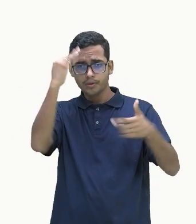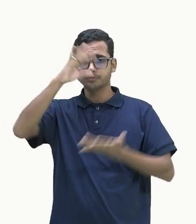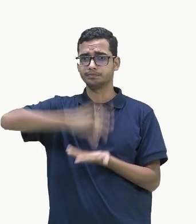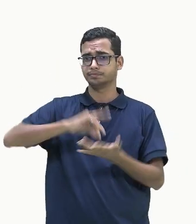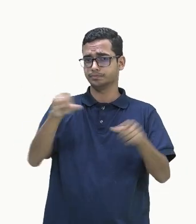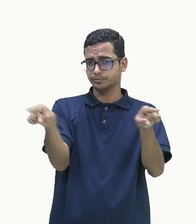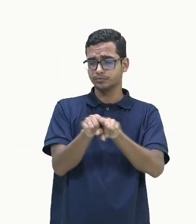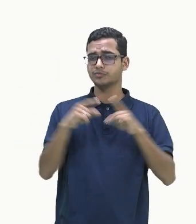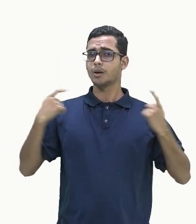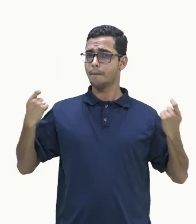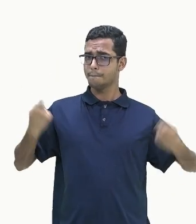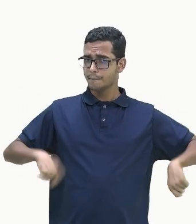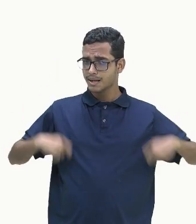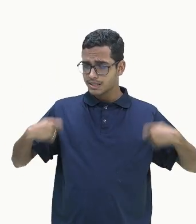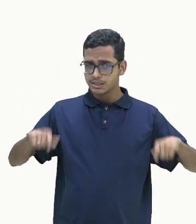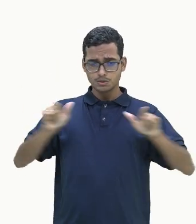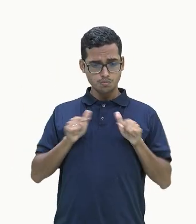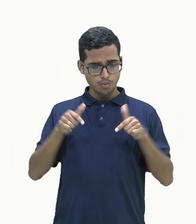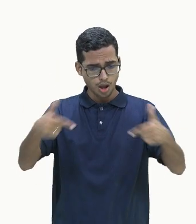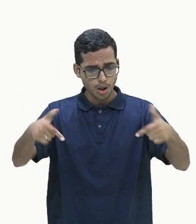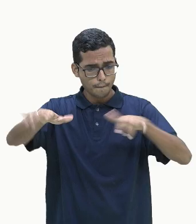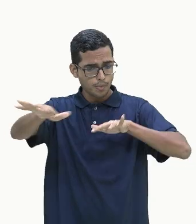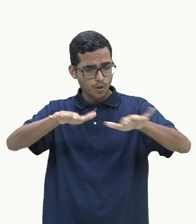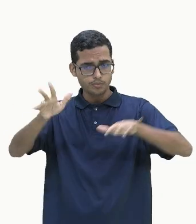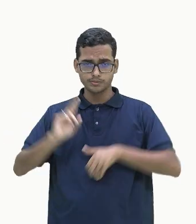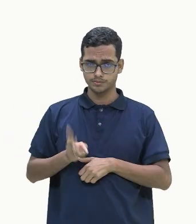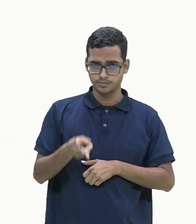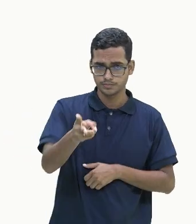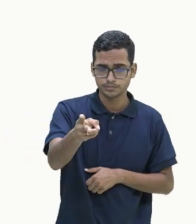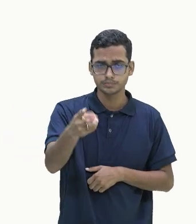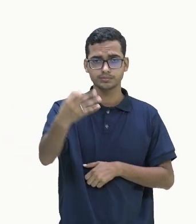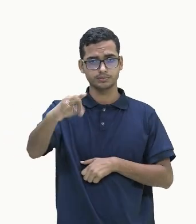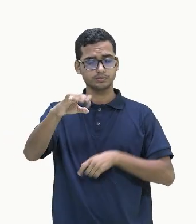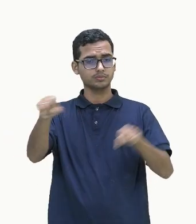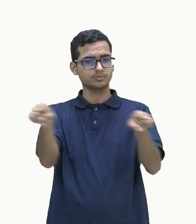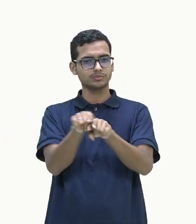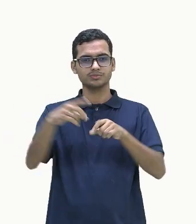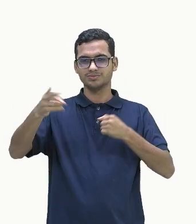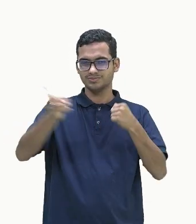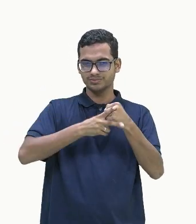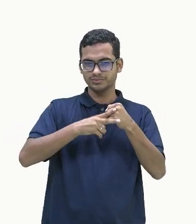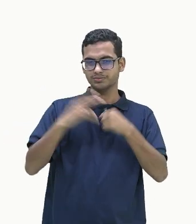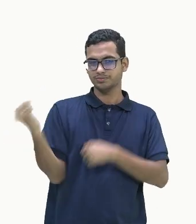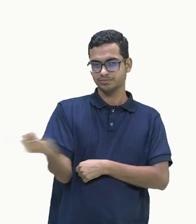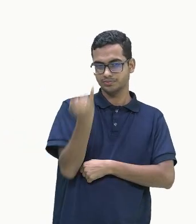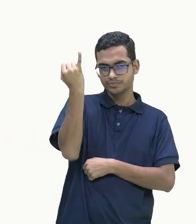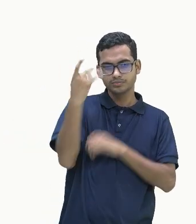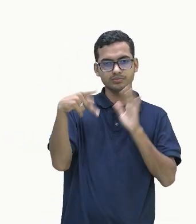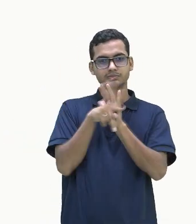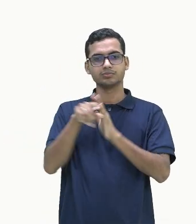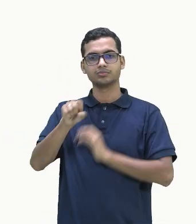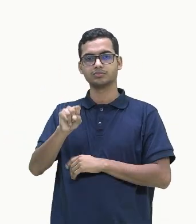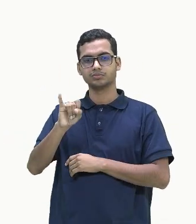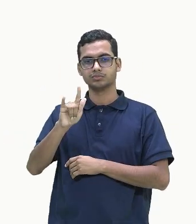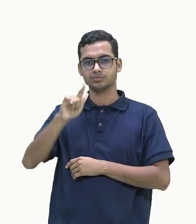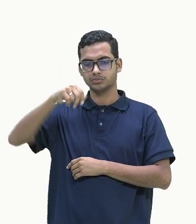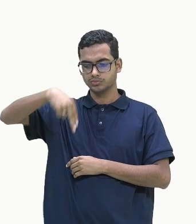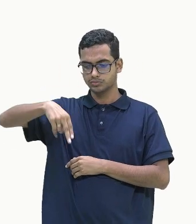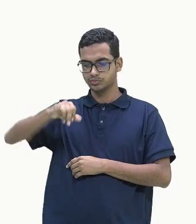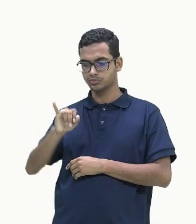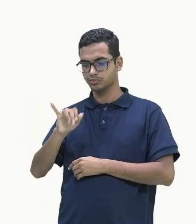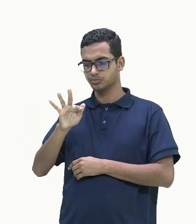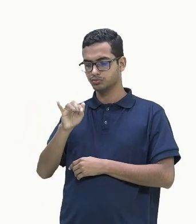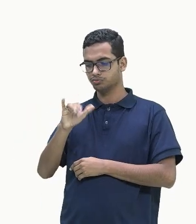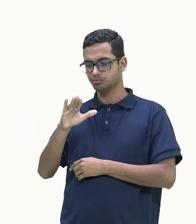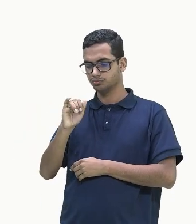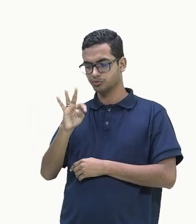você precisa de ações, movimentos, atividades. Então, esse é um verbo significativo, ok? É um verbo de movimento,